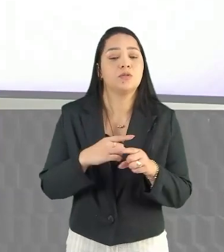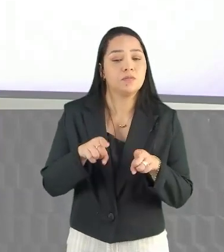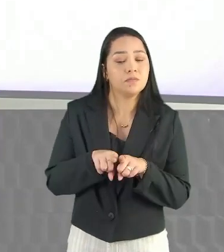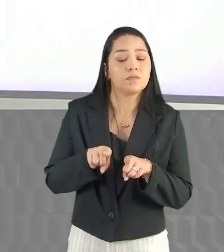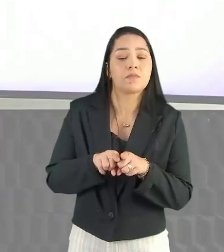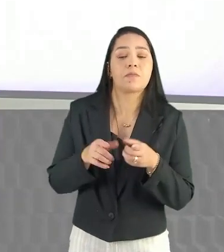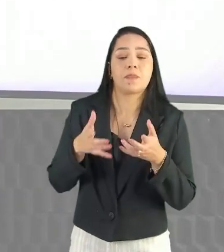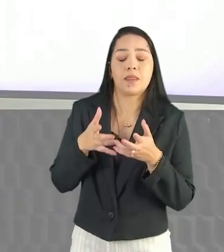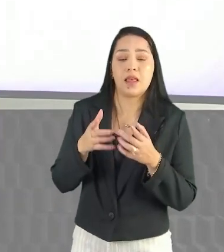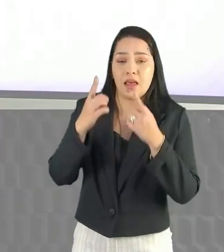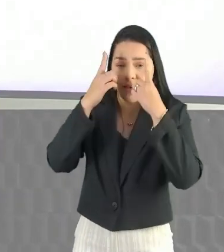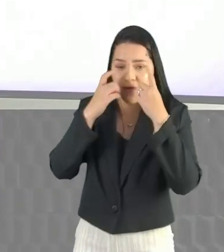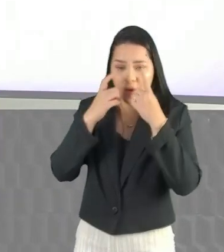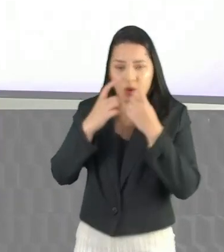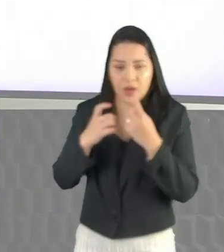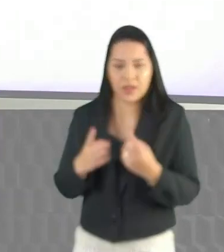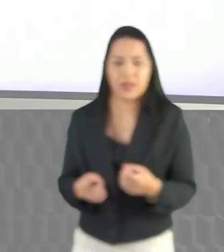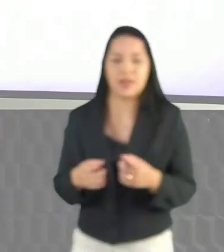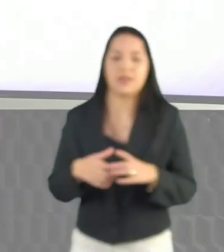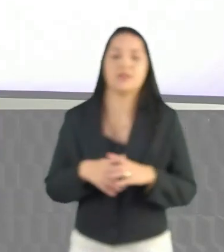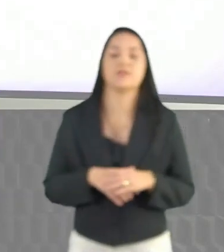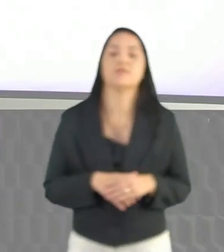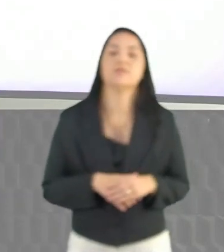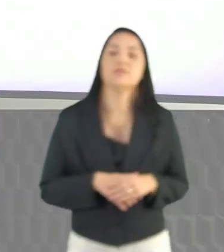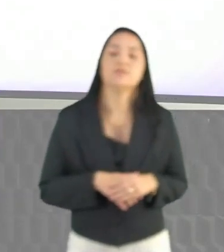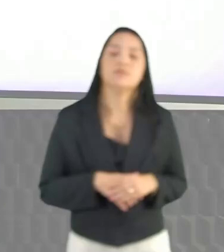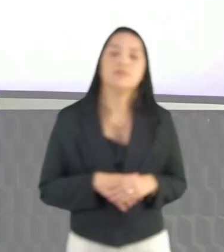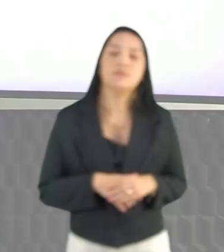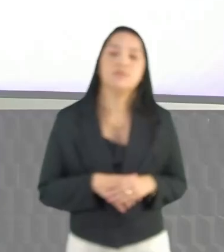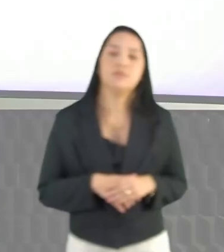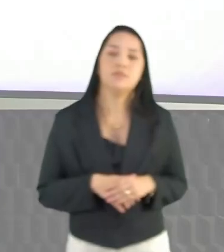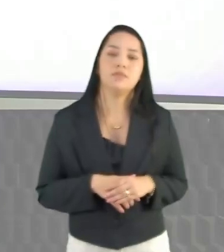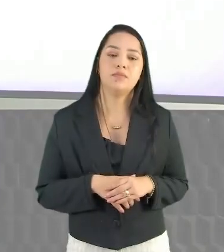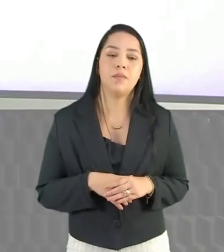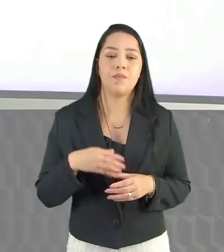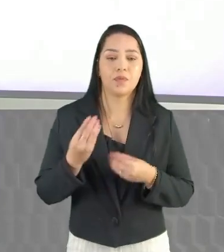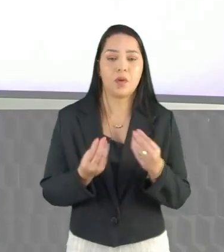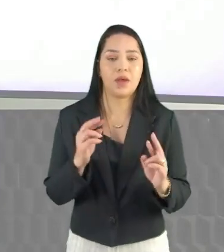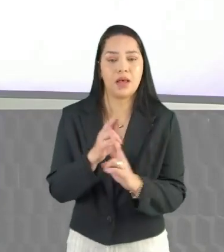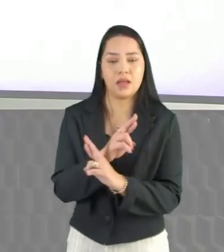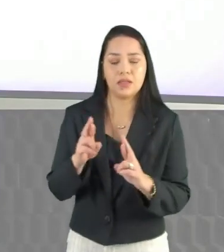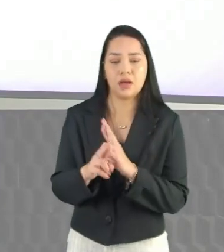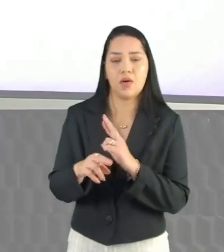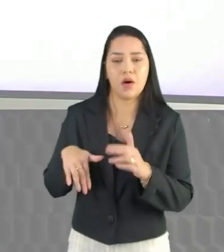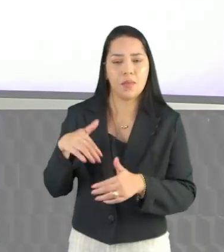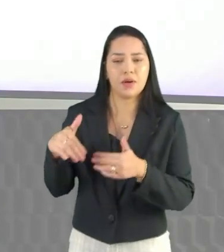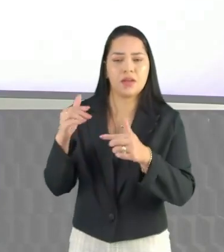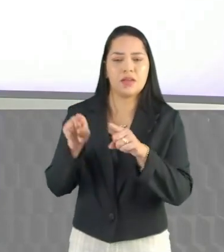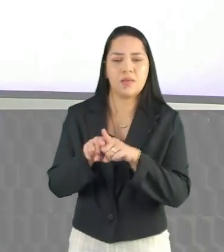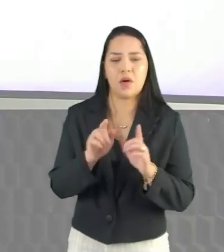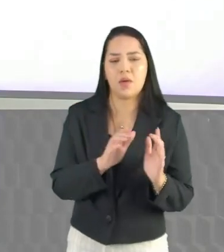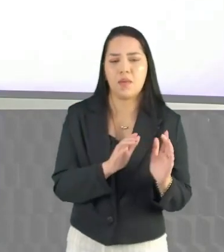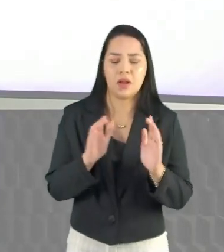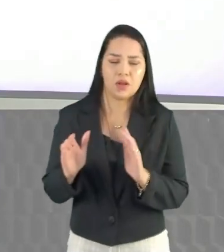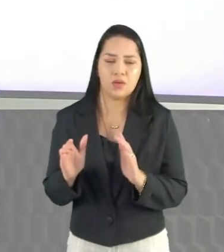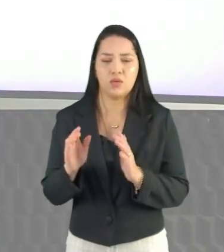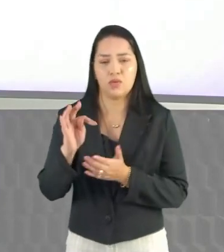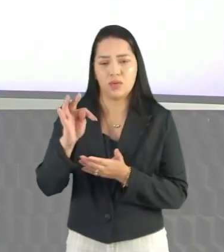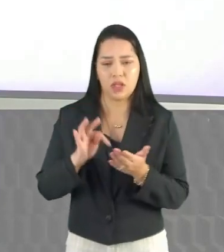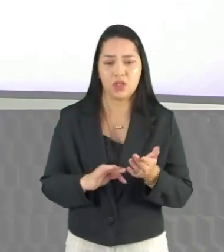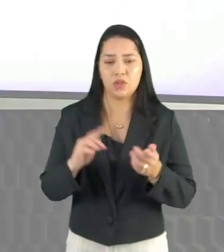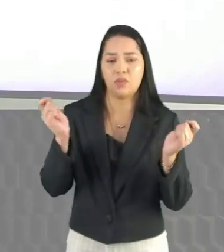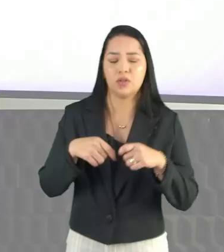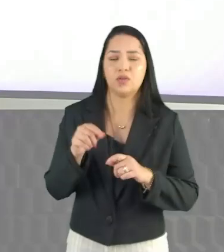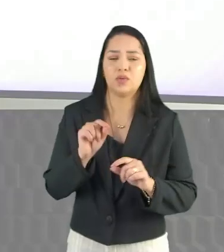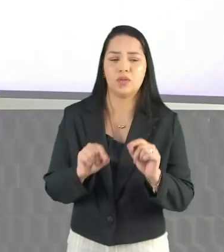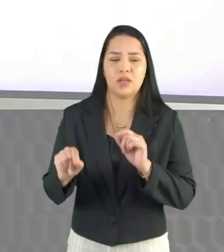dos escrutínios e também, claro, a violência. Então, com relação ao processo democrático do período registrado, no texto é